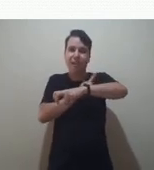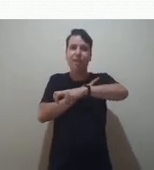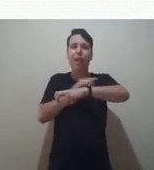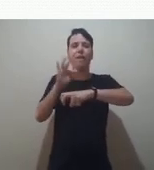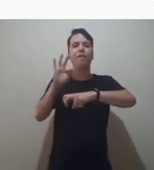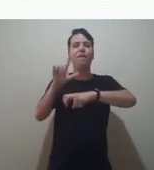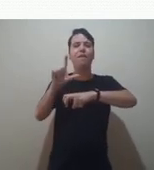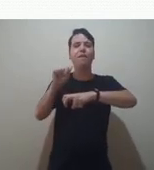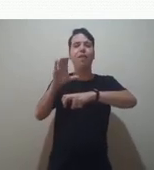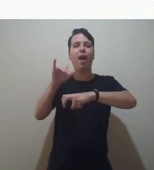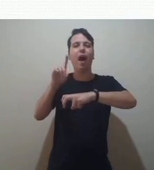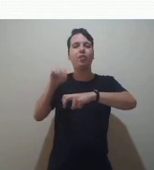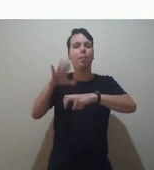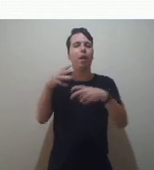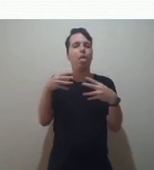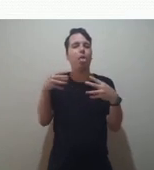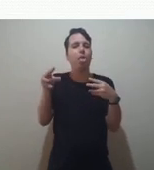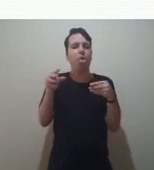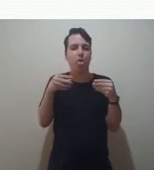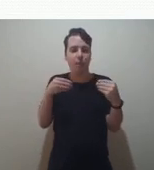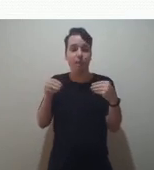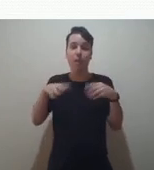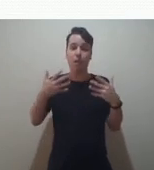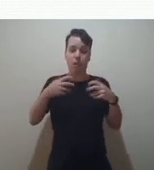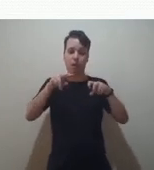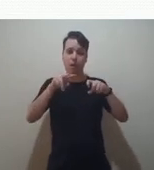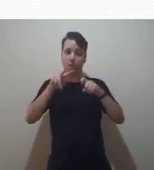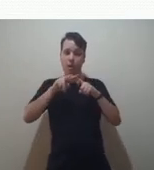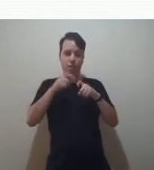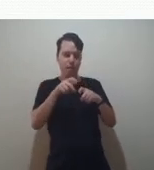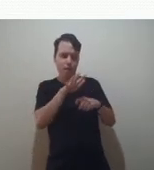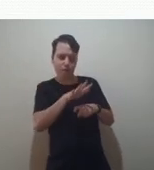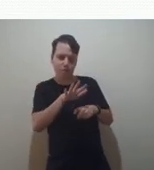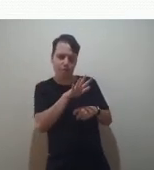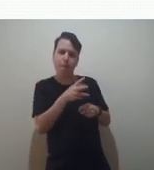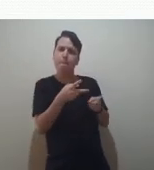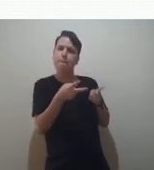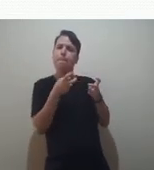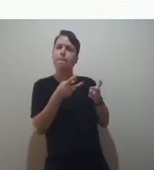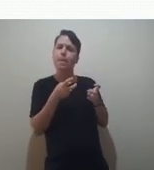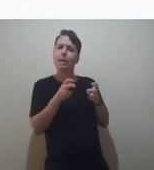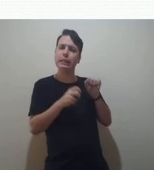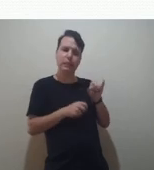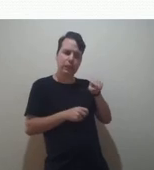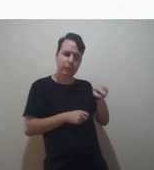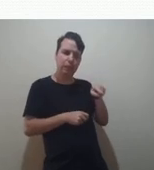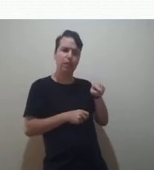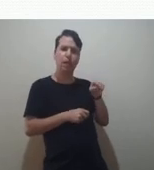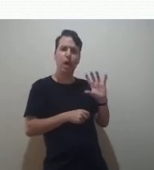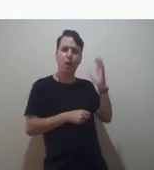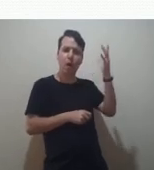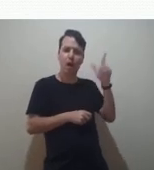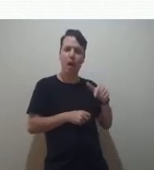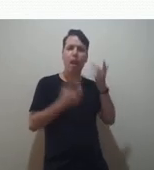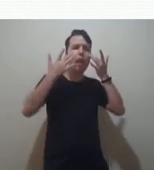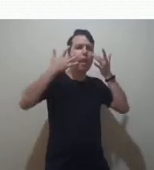importante, quando acontecer alguma situação assim, que o veterinário tente reconhecer se esse prolapso ele